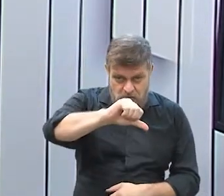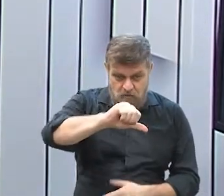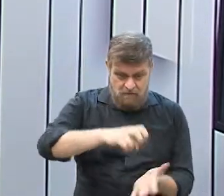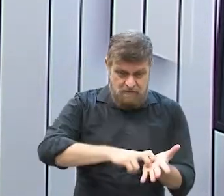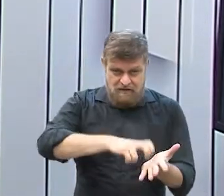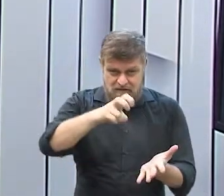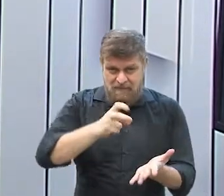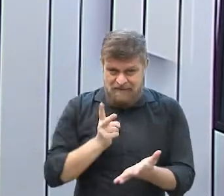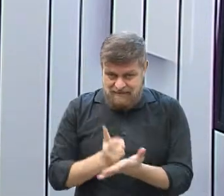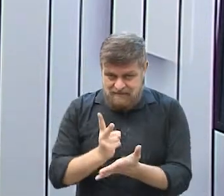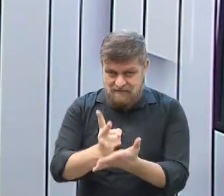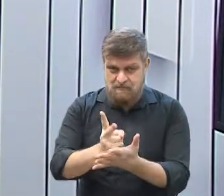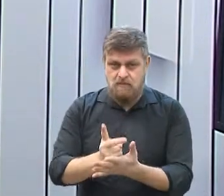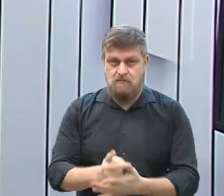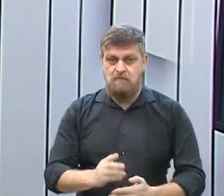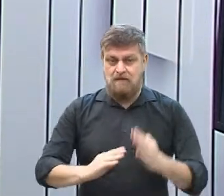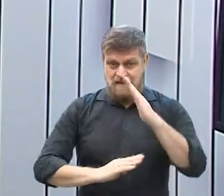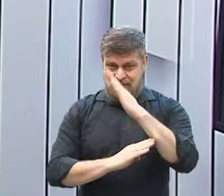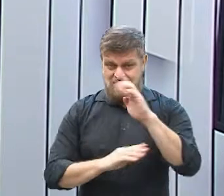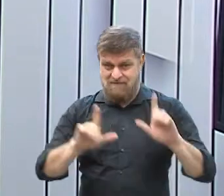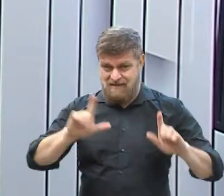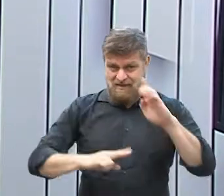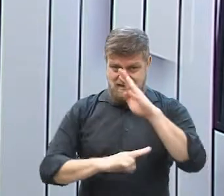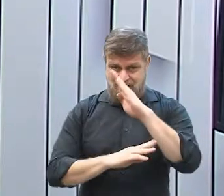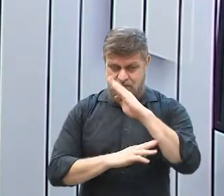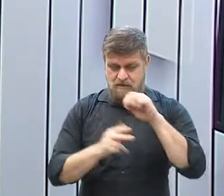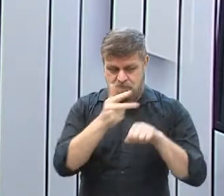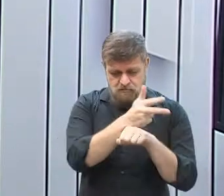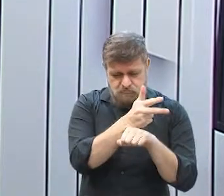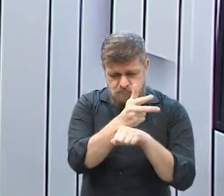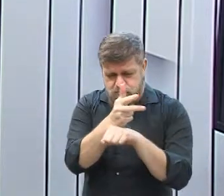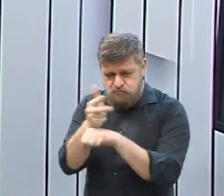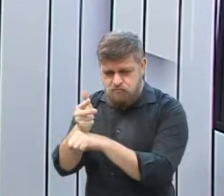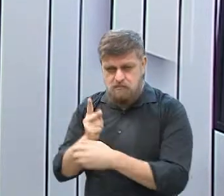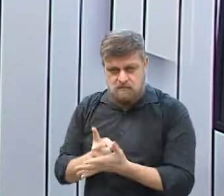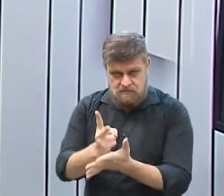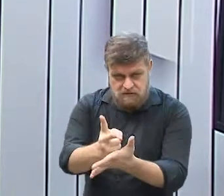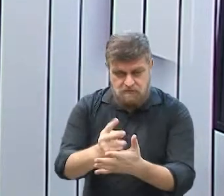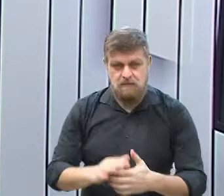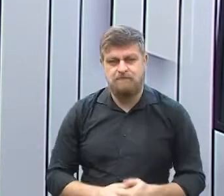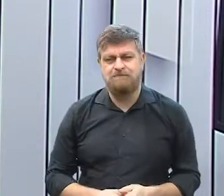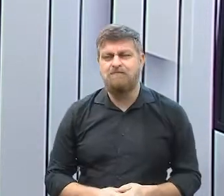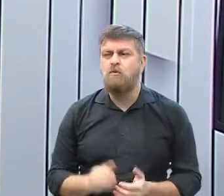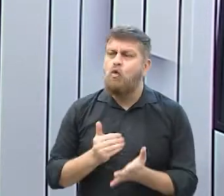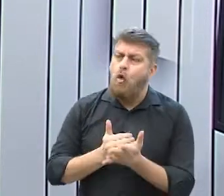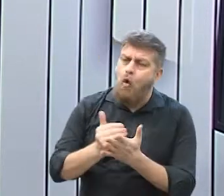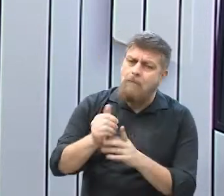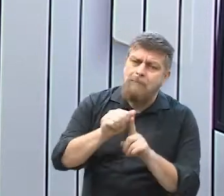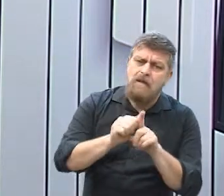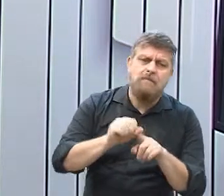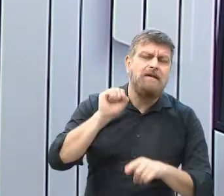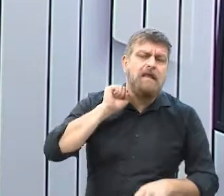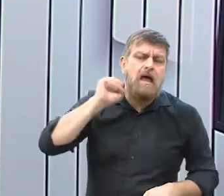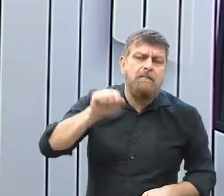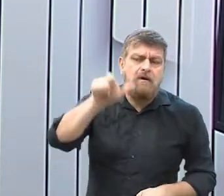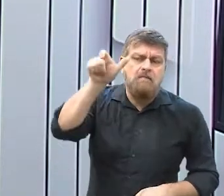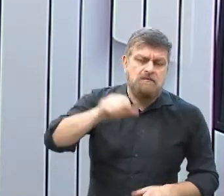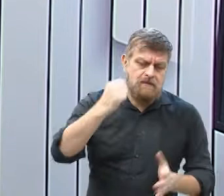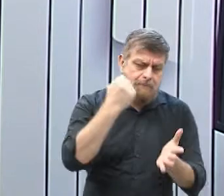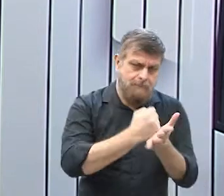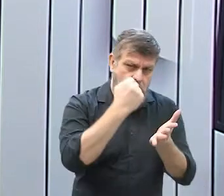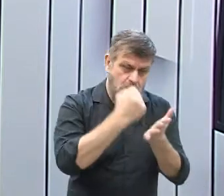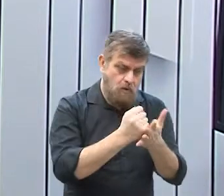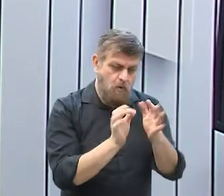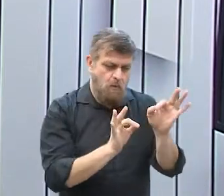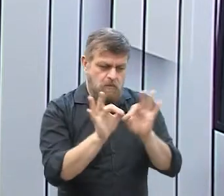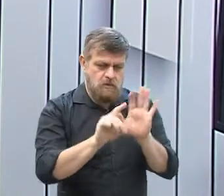manhã, sempre com transmissão aqui da TV Câmara Campinas. Ô vereador, no início do mês de abril, o senhor protocolou um projeto de